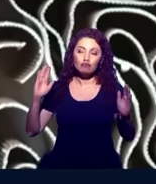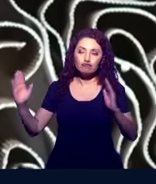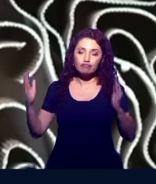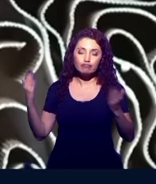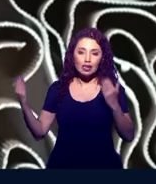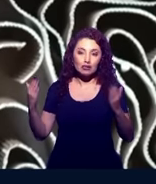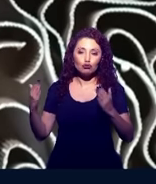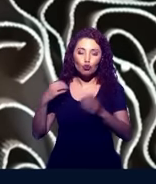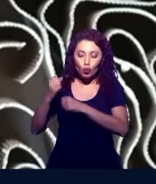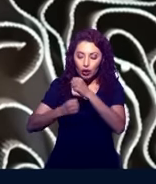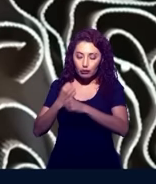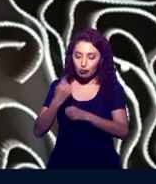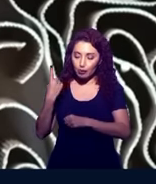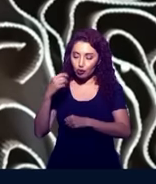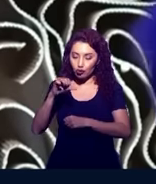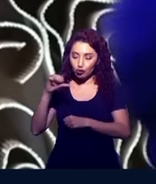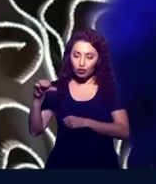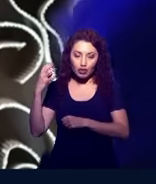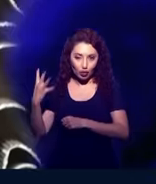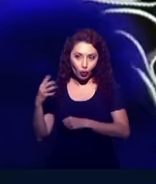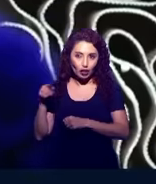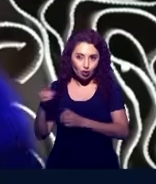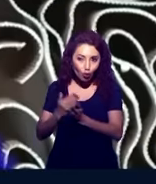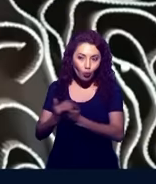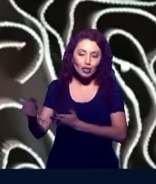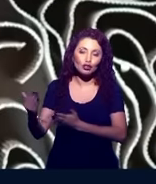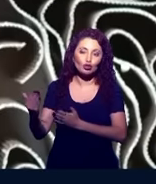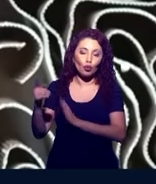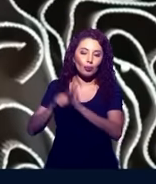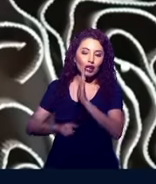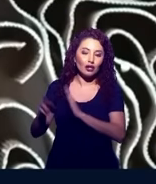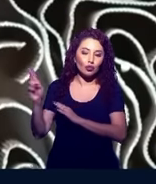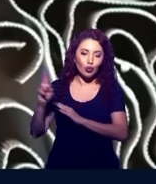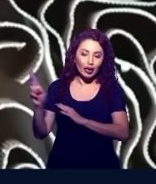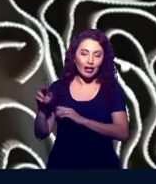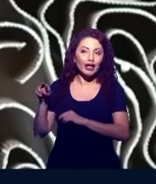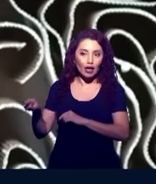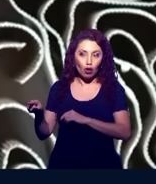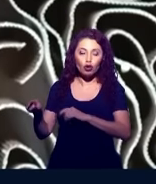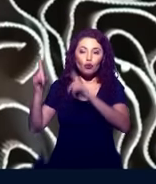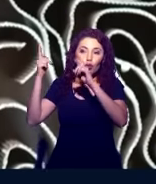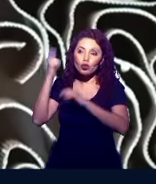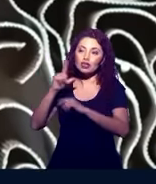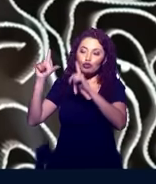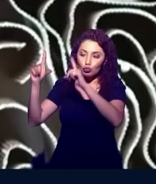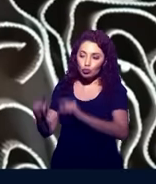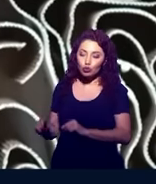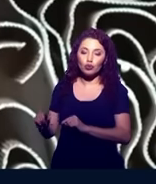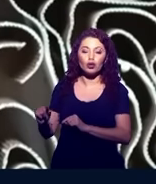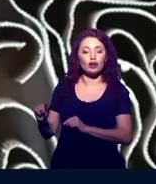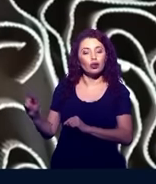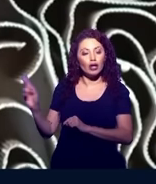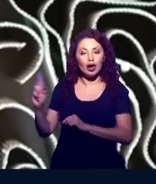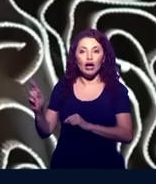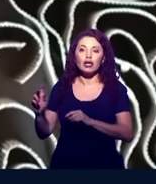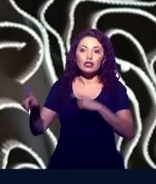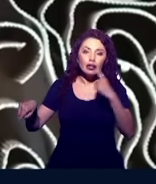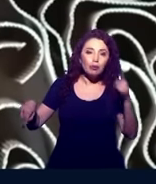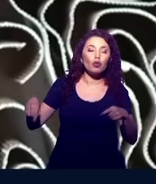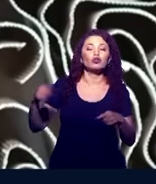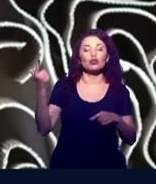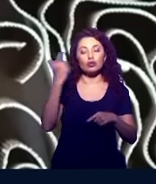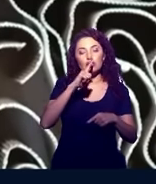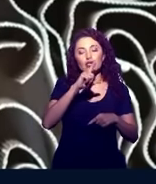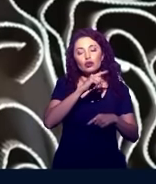com plano real o governo que teve a menor inflação média em 4 anos foi o segundo governo Lula que teve a inflação média de 4,51 ao